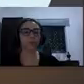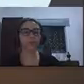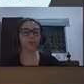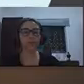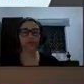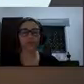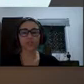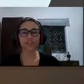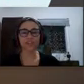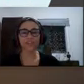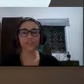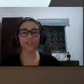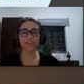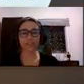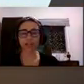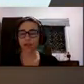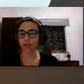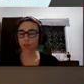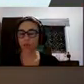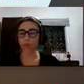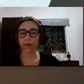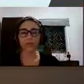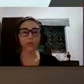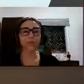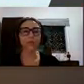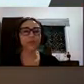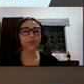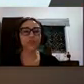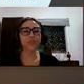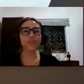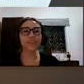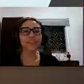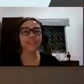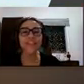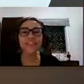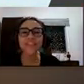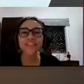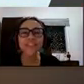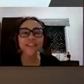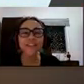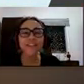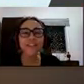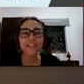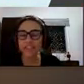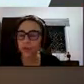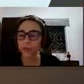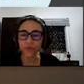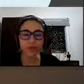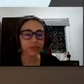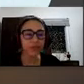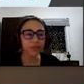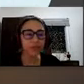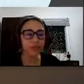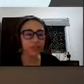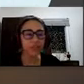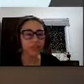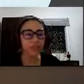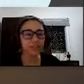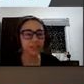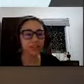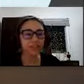Boa noite. Boa noite. Boa noite, Estão me professora Luciene.